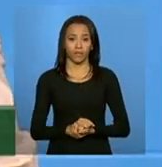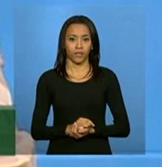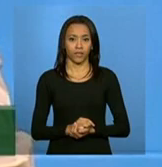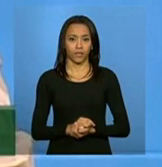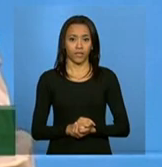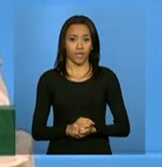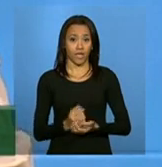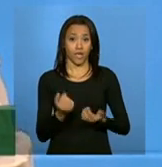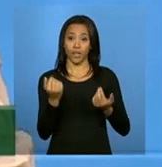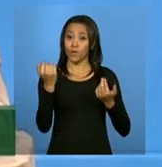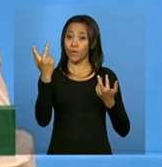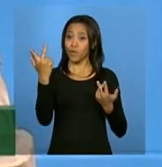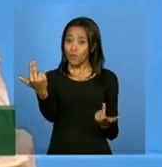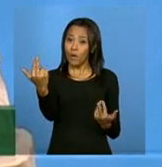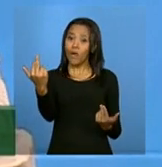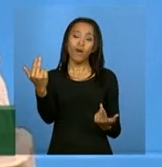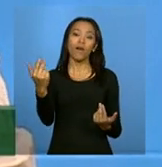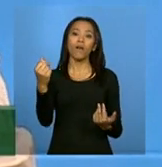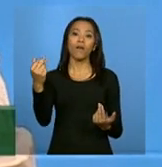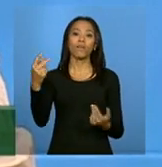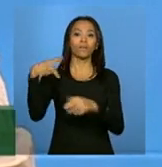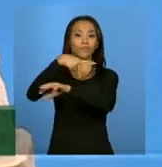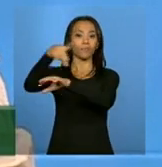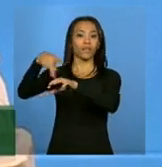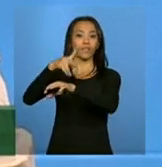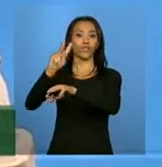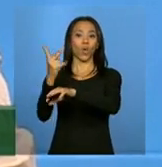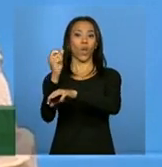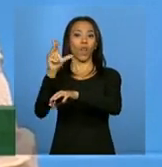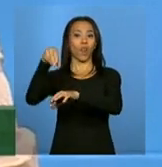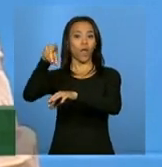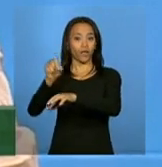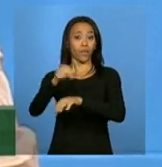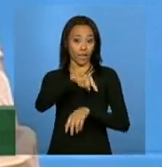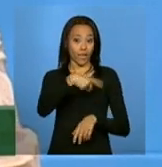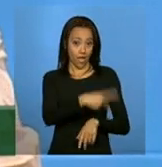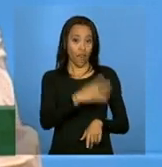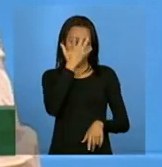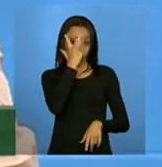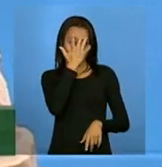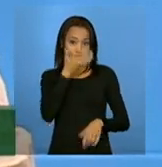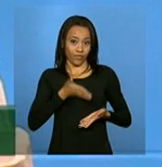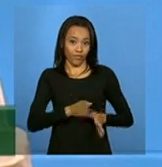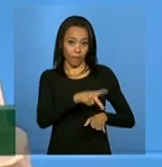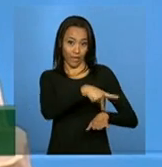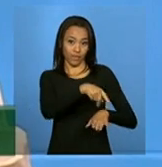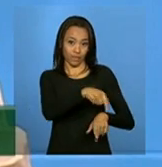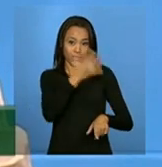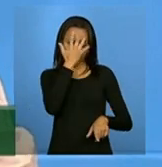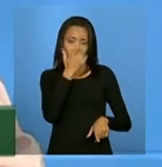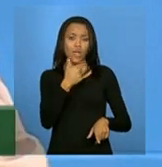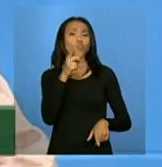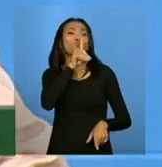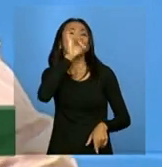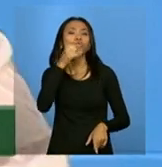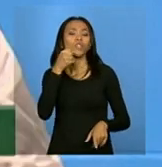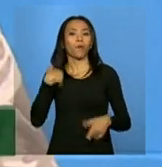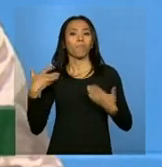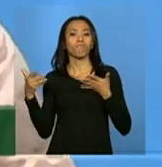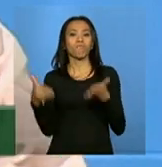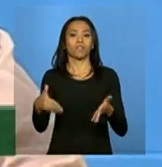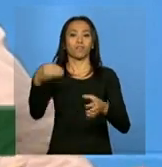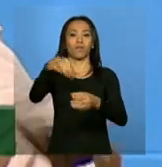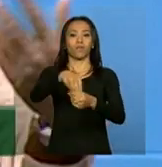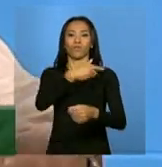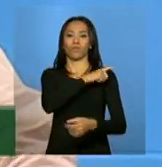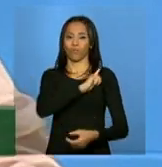igual da Holanda, mas apesar de ser que era um menino indiano, ele dizia, um dia eu quero fazer parte do governo.